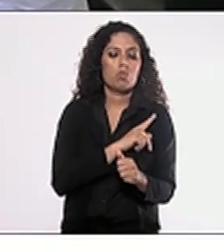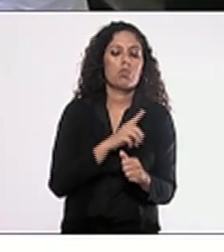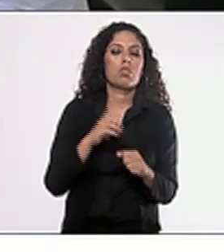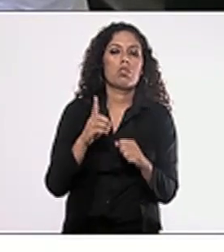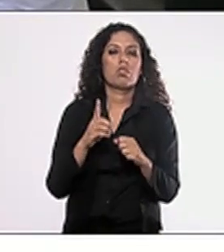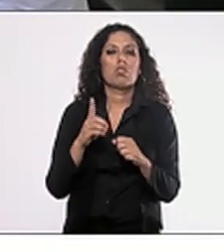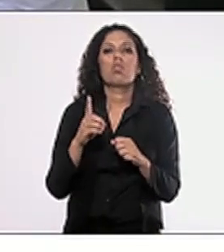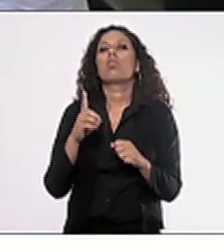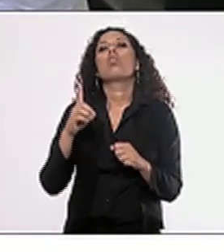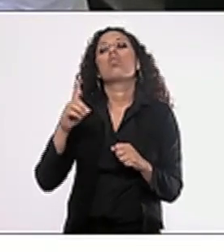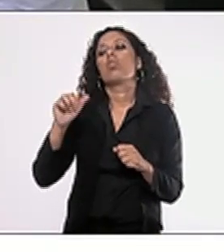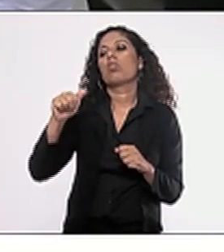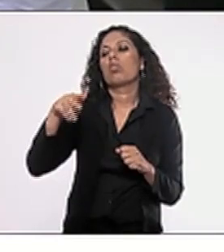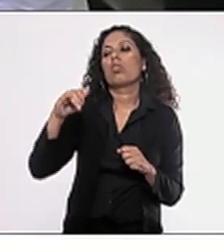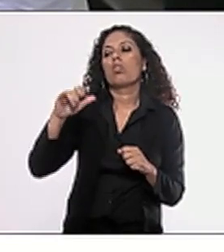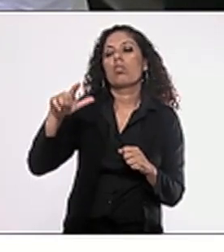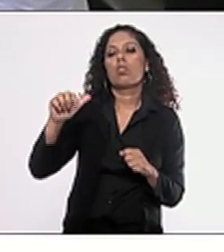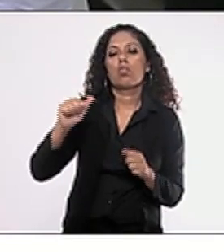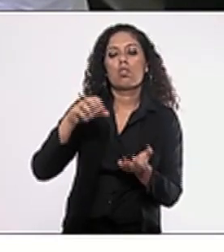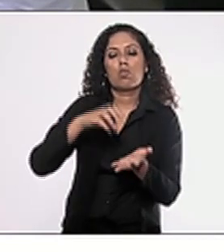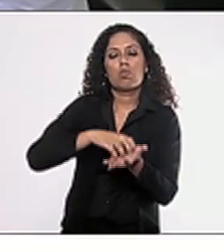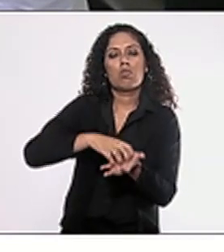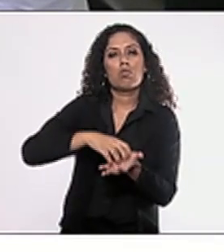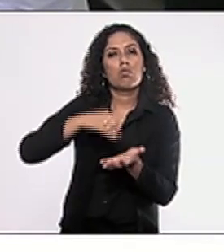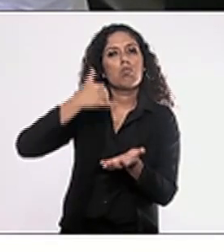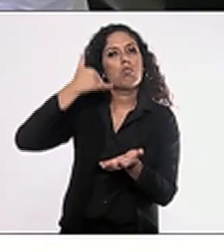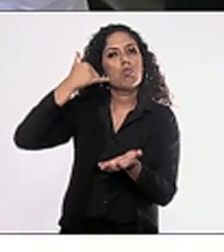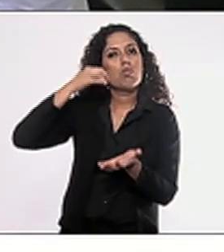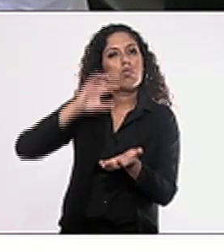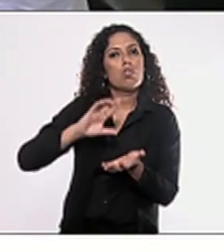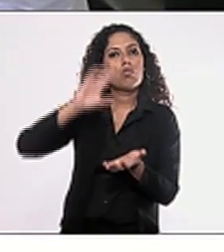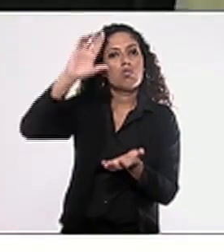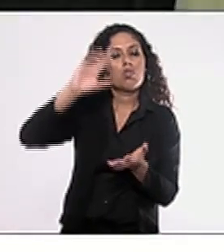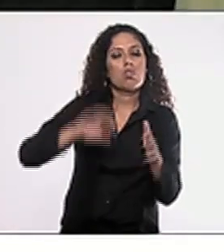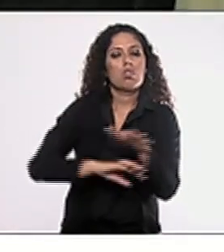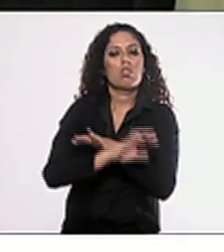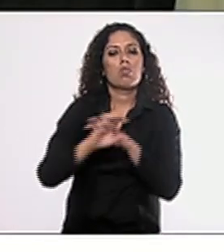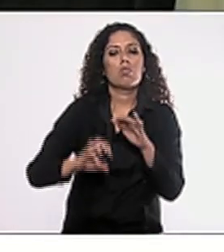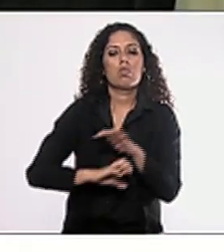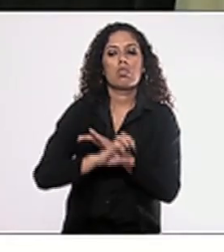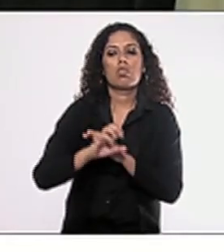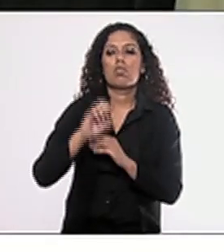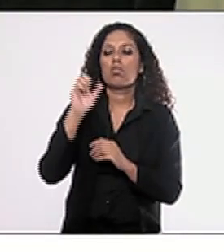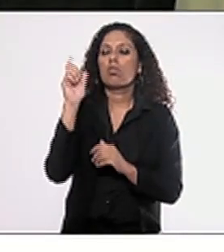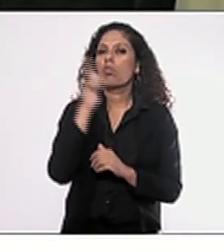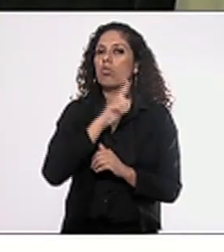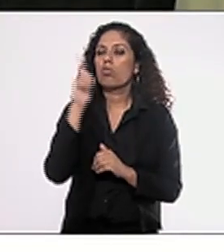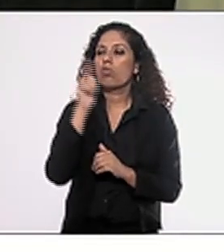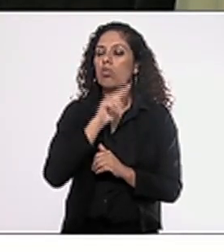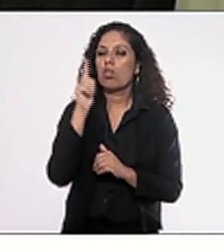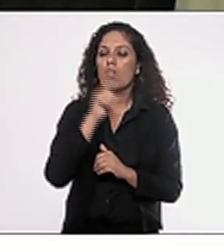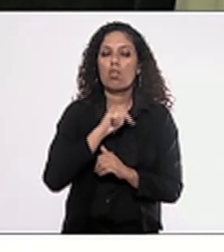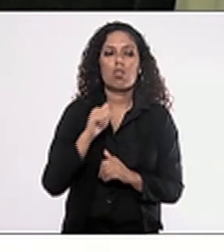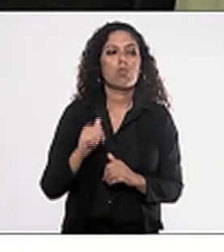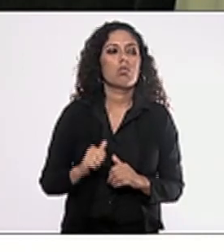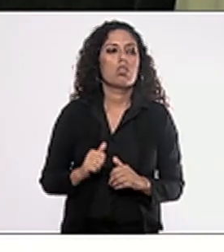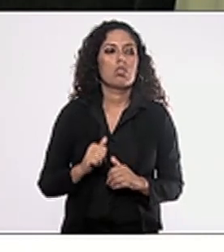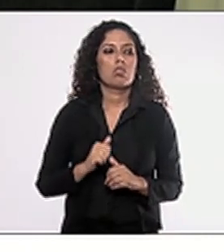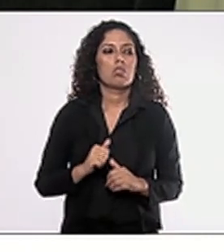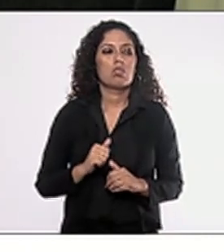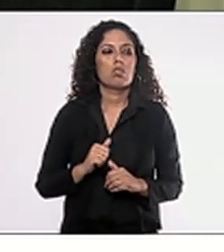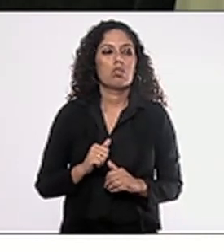Daniela Lemos Gomes, ouvidora-chefe da SEDAI, senhora Soraya Duarte de